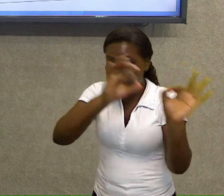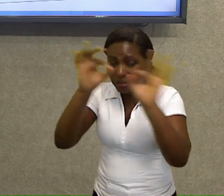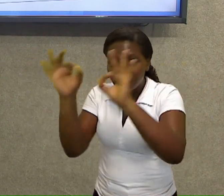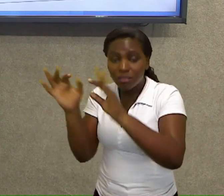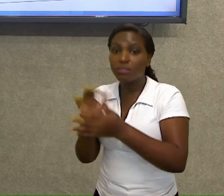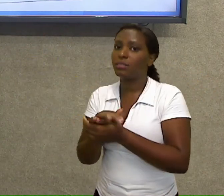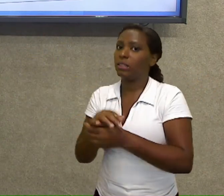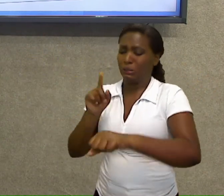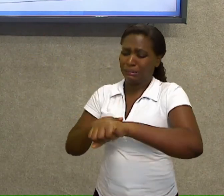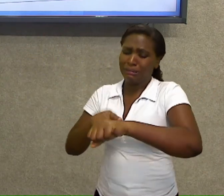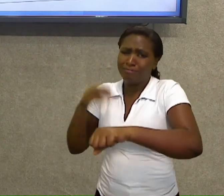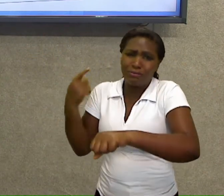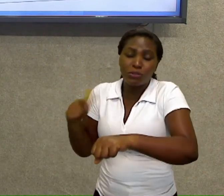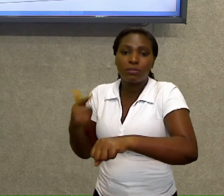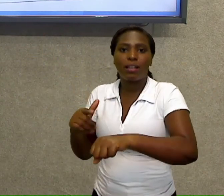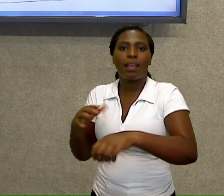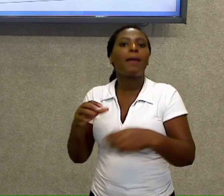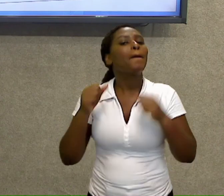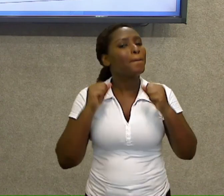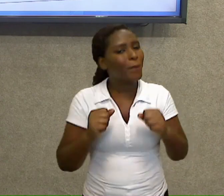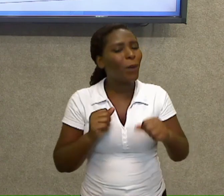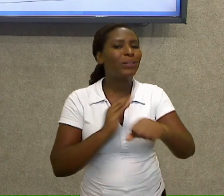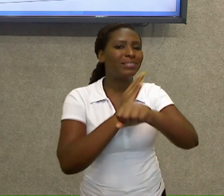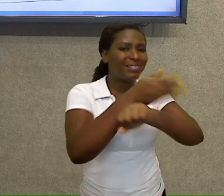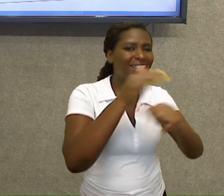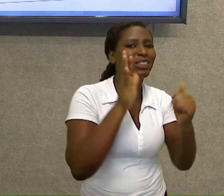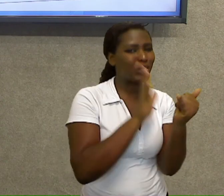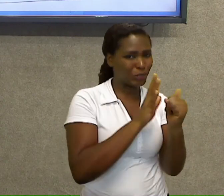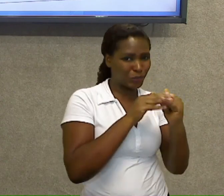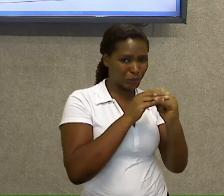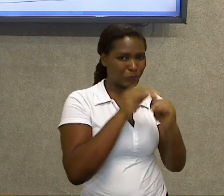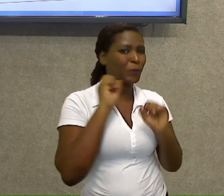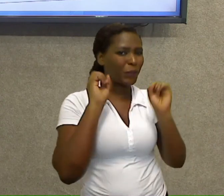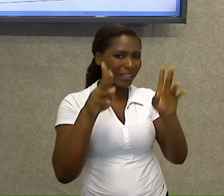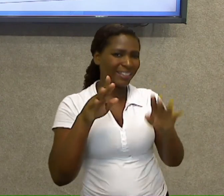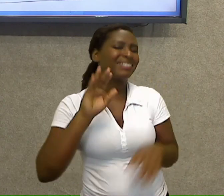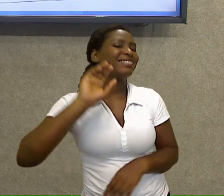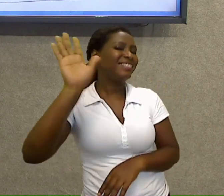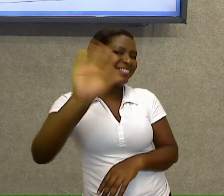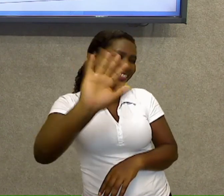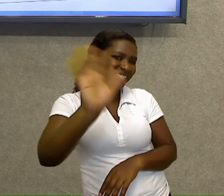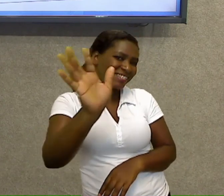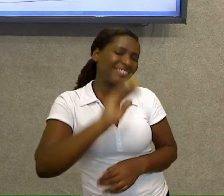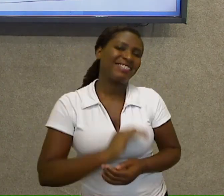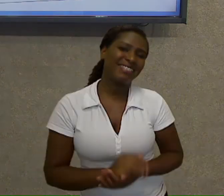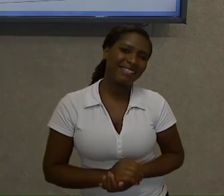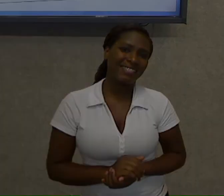pode assistir lá no canal do YouTube, ok? Até a próxima aula. Tchau, tchau.